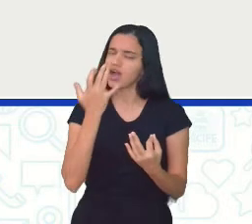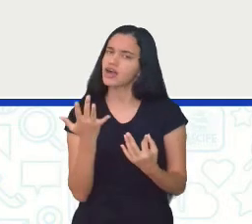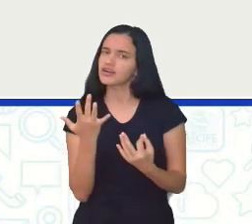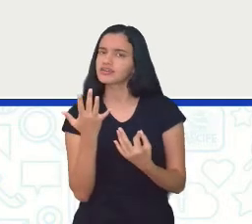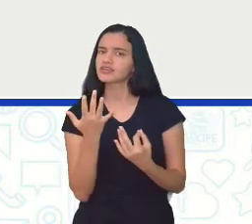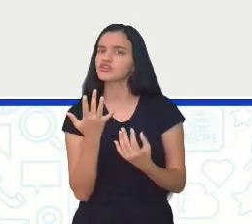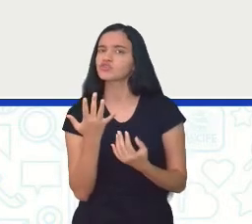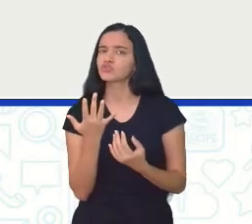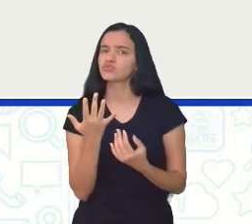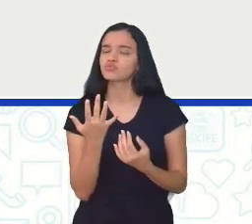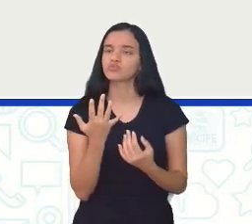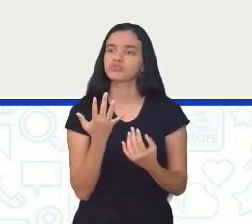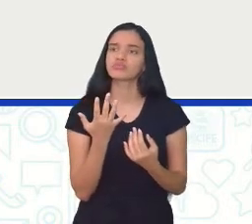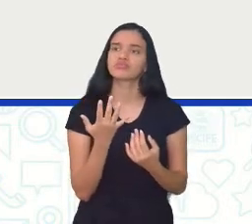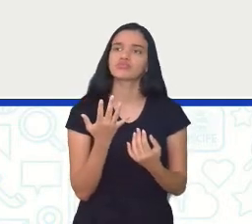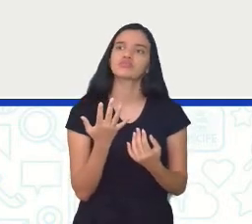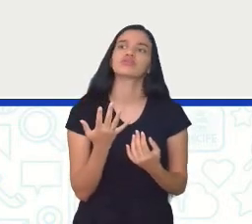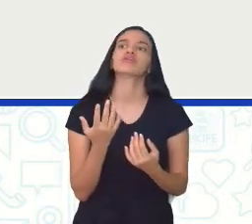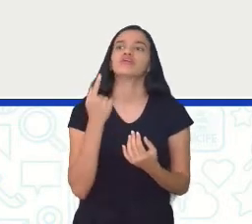somar fração?